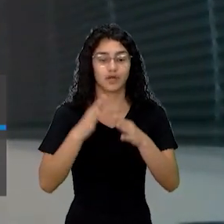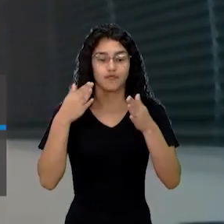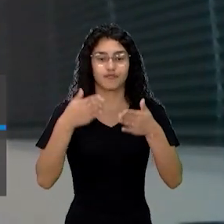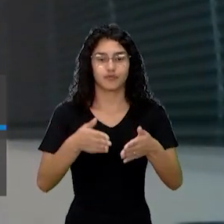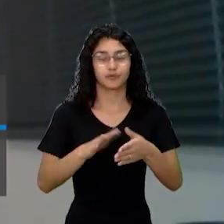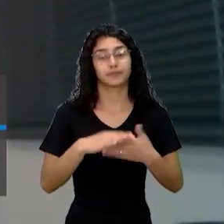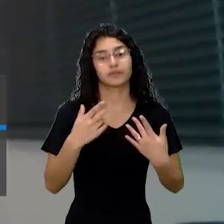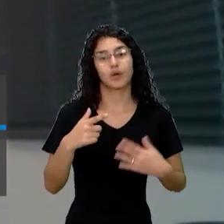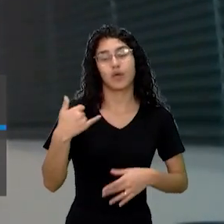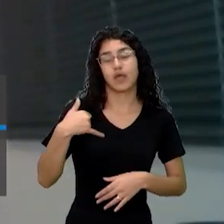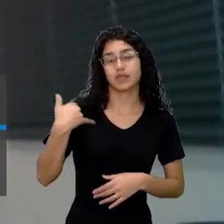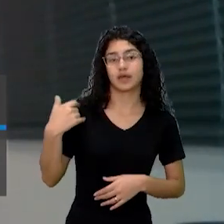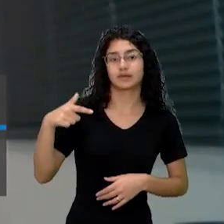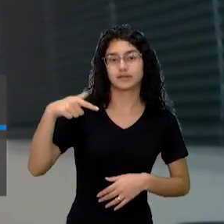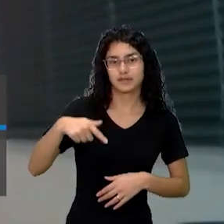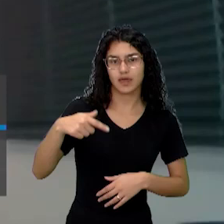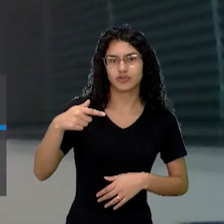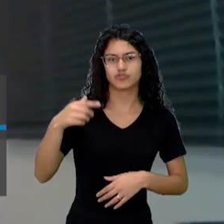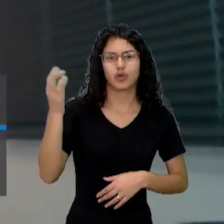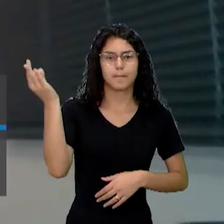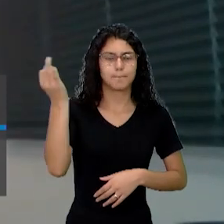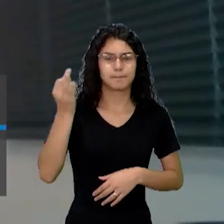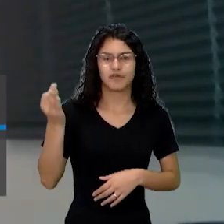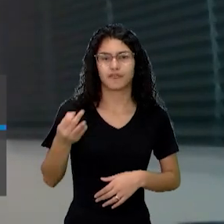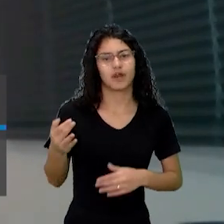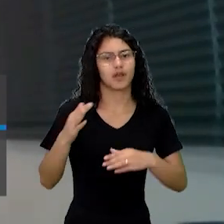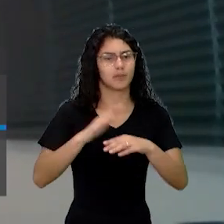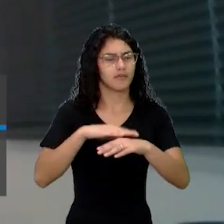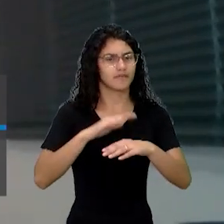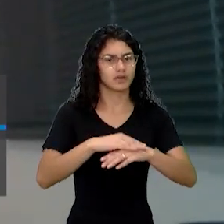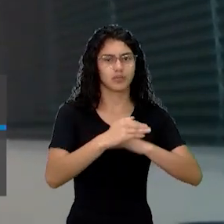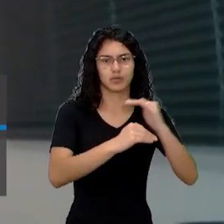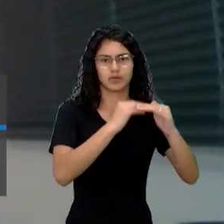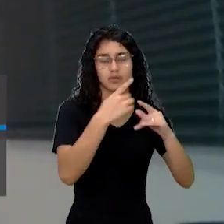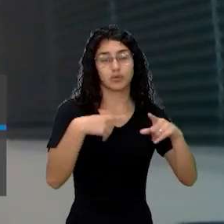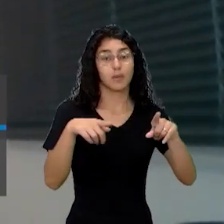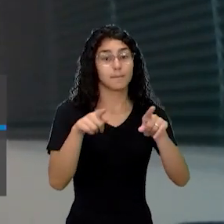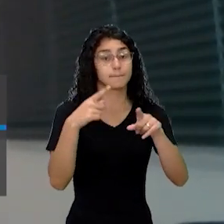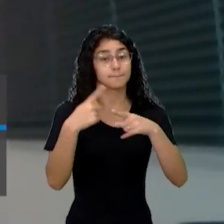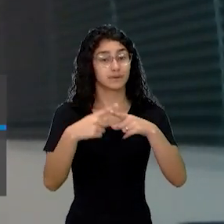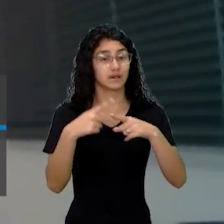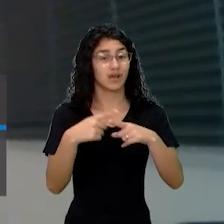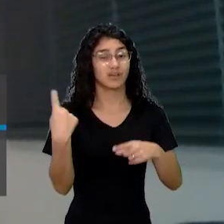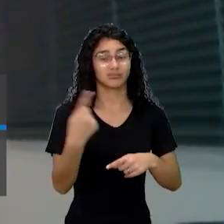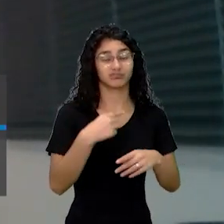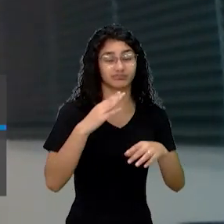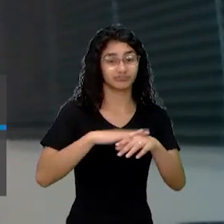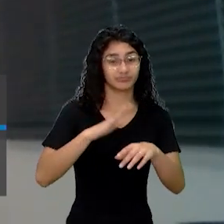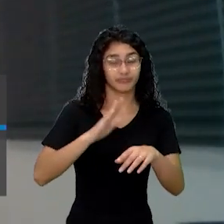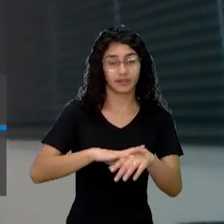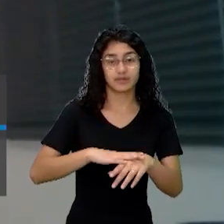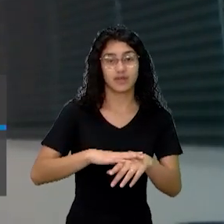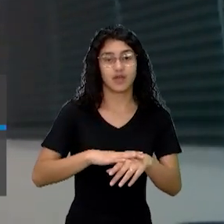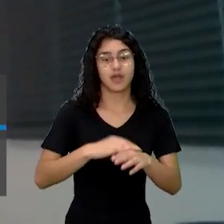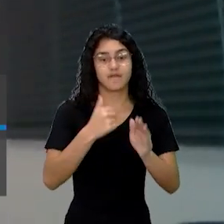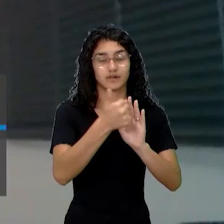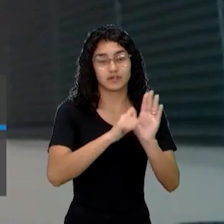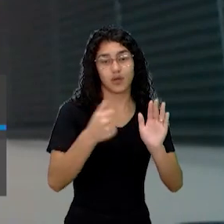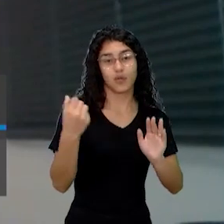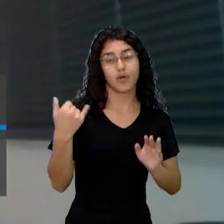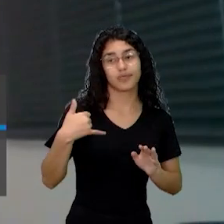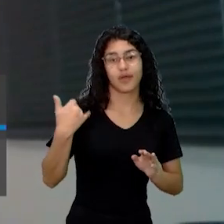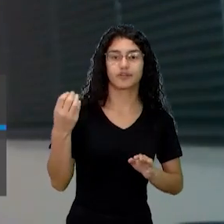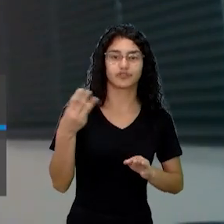7 anos é uma ótima idade para fazer esse processo, porque se a gente faz uma avaliação de uma criança muito pequena, com 3, 4